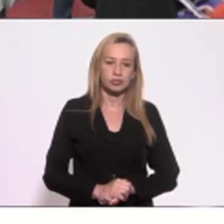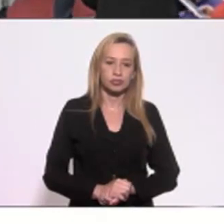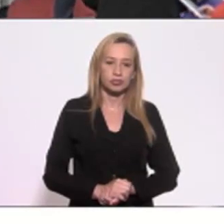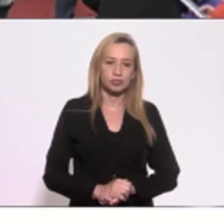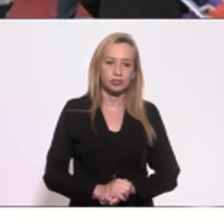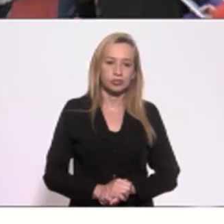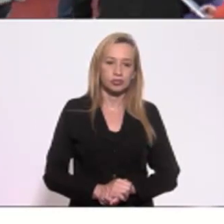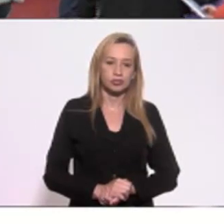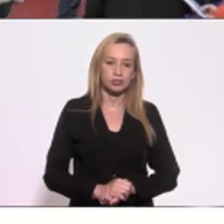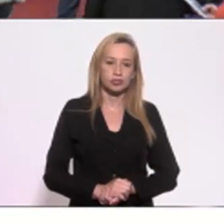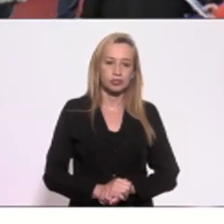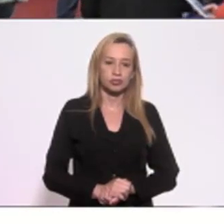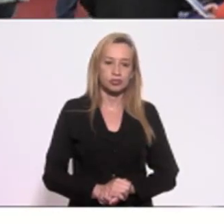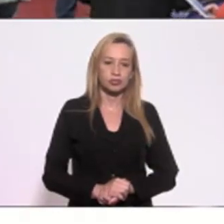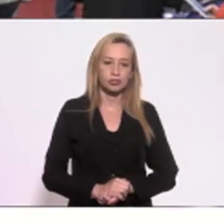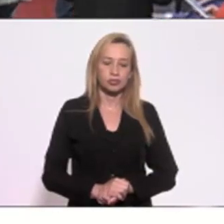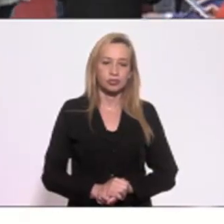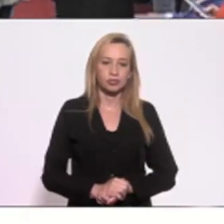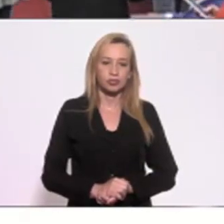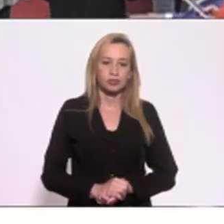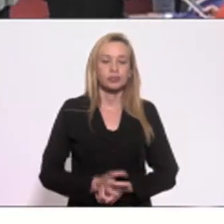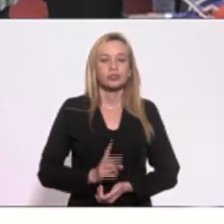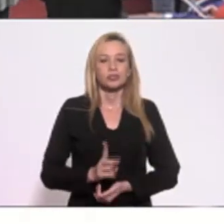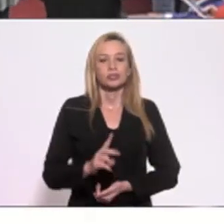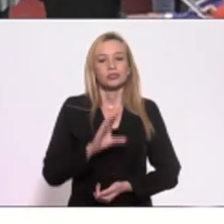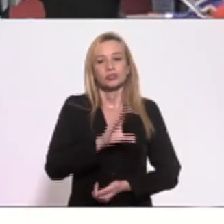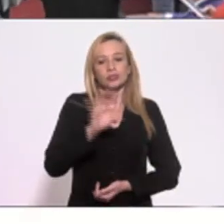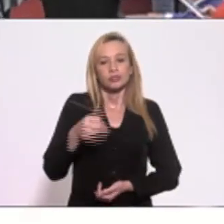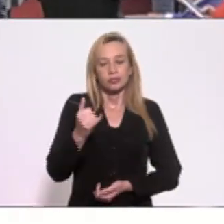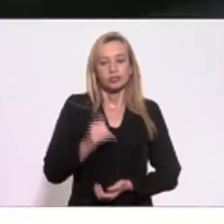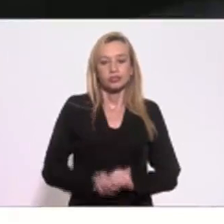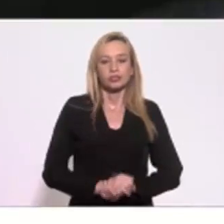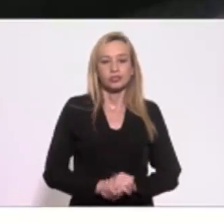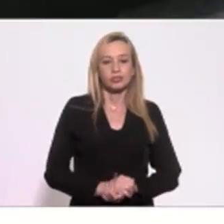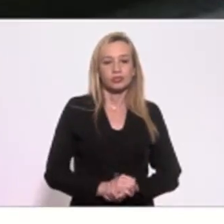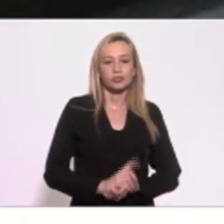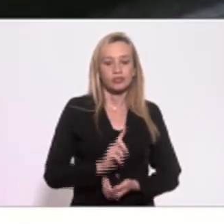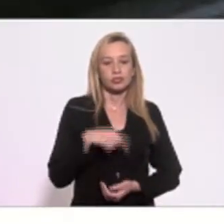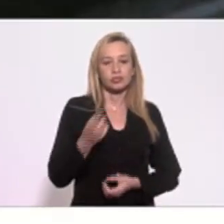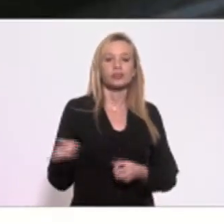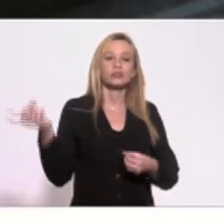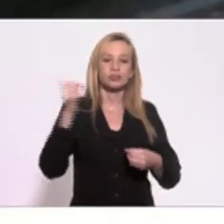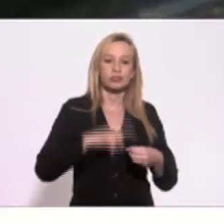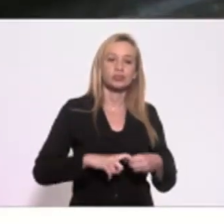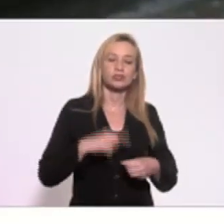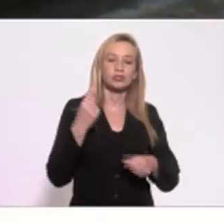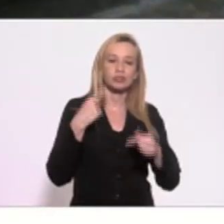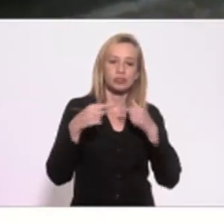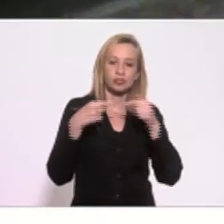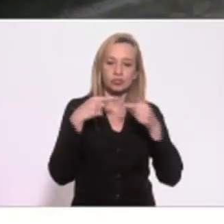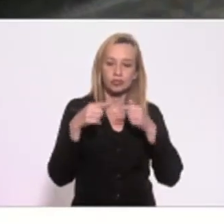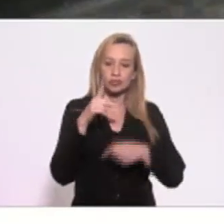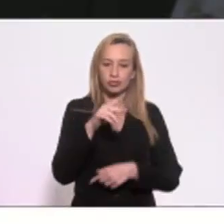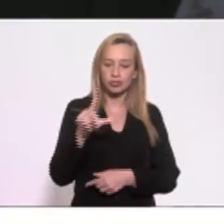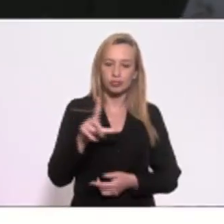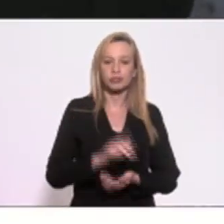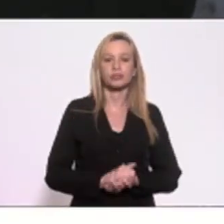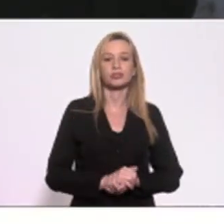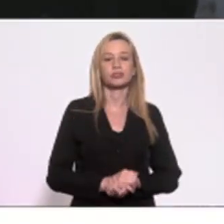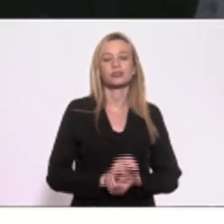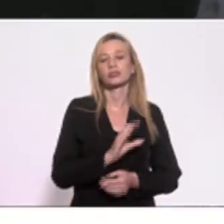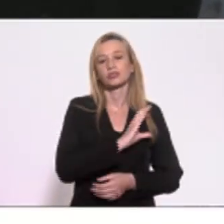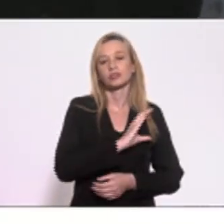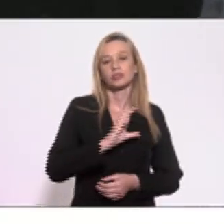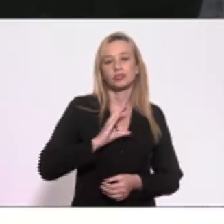Deputada enfermeira. Vou seguir a CCJ e depois a gente volta a debater esse PL. Pela Comissão de